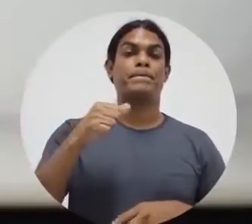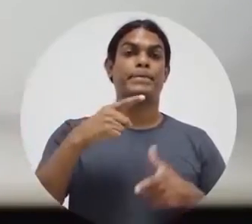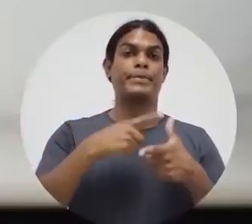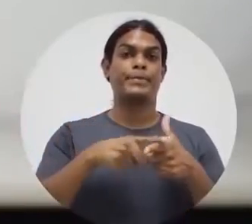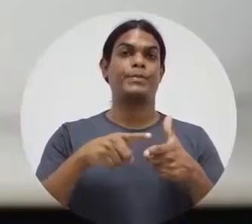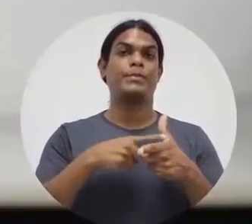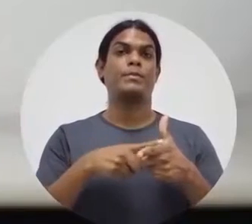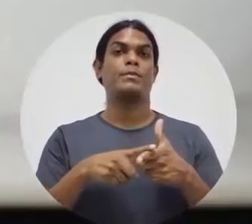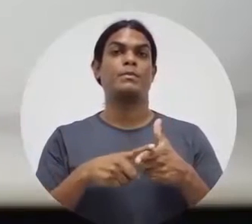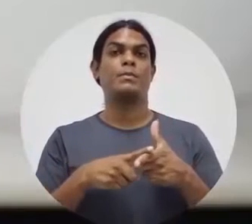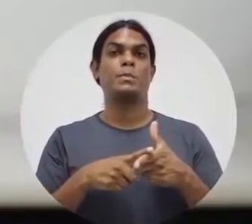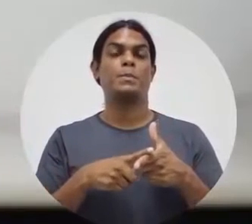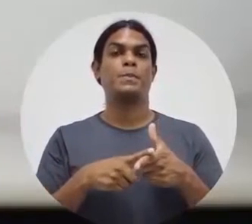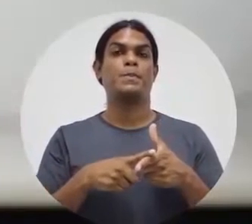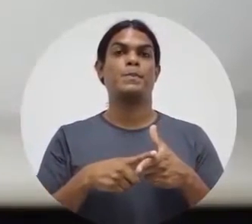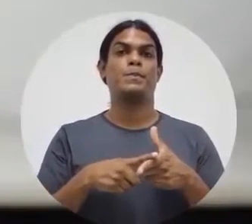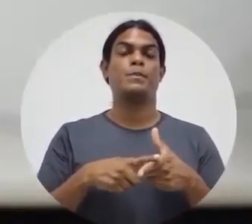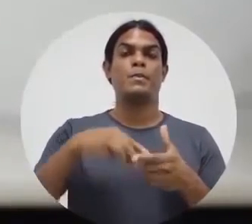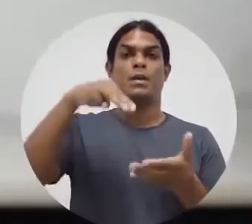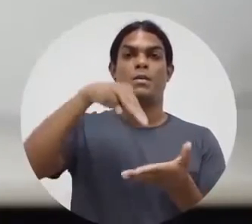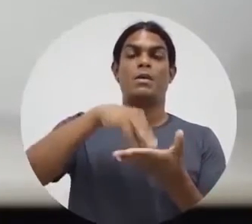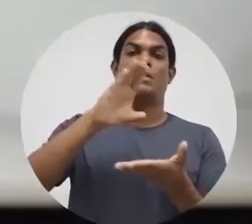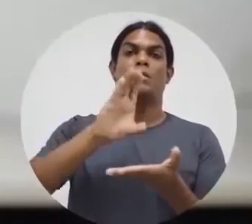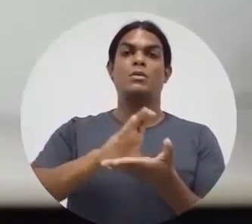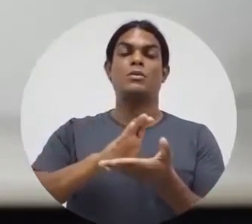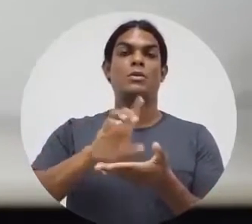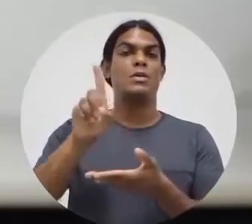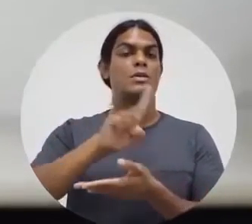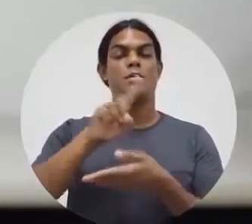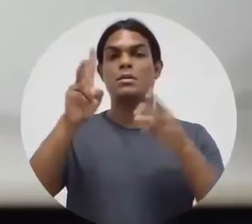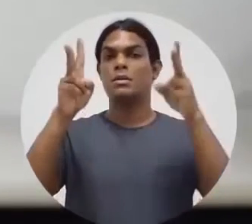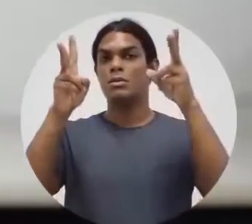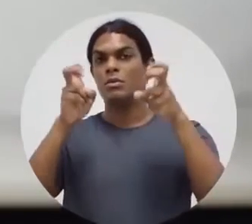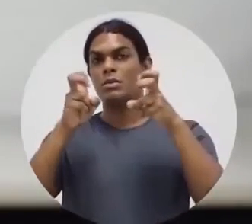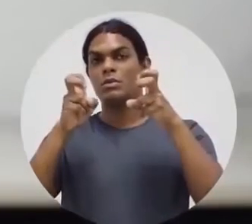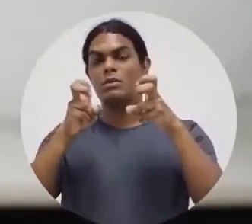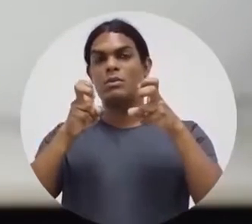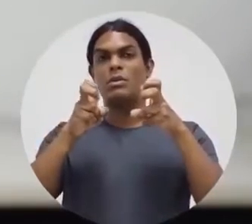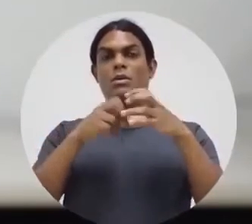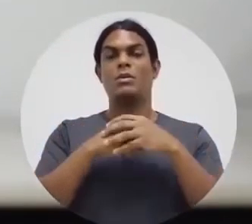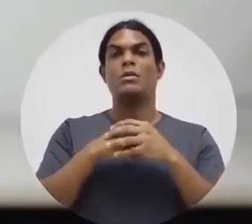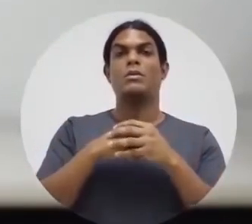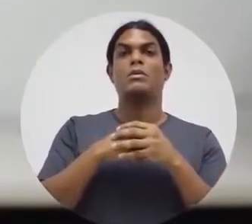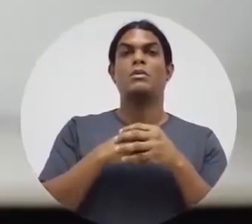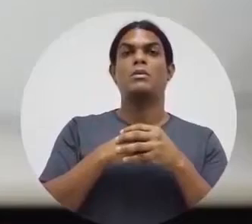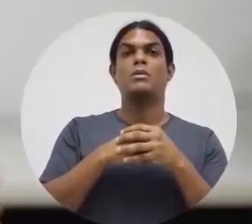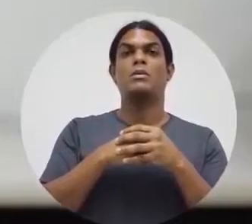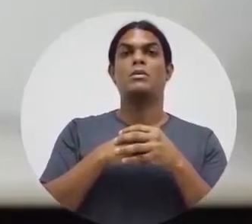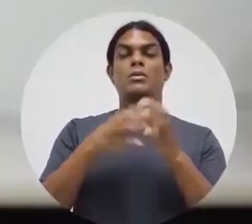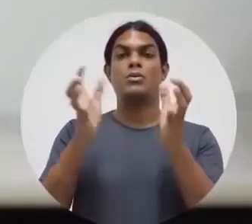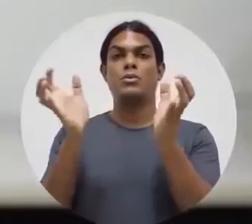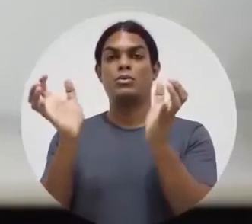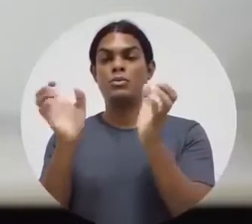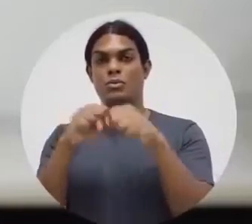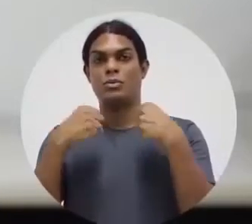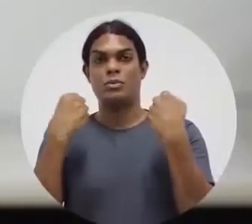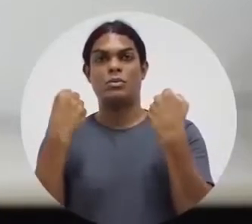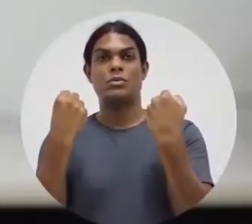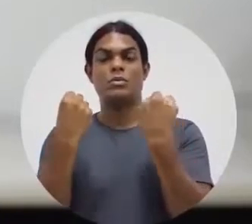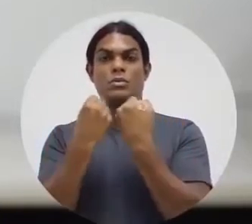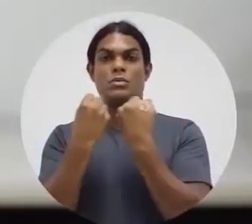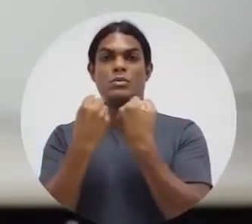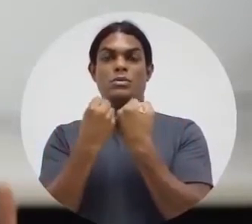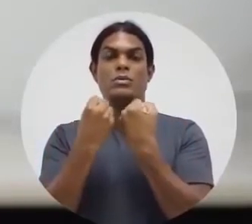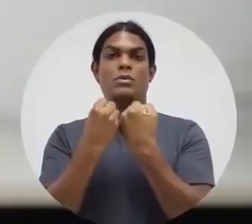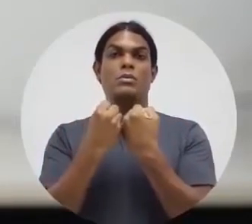foi implementar em Olinda, é que ela não entendeu que o público-alvo dela vai para